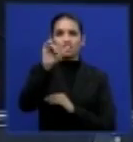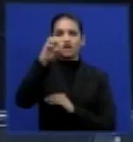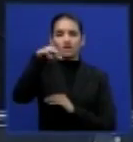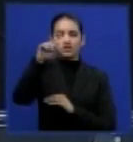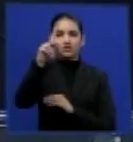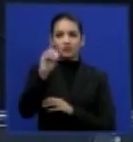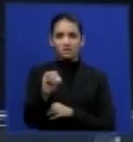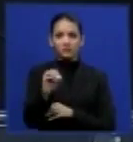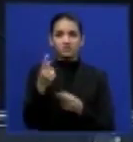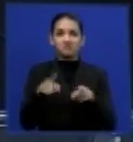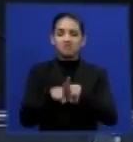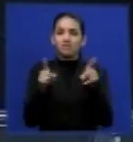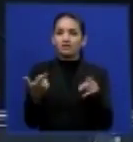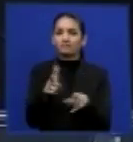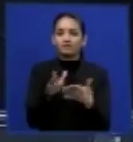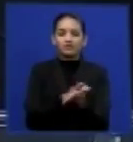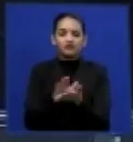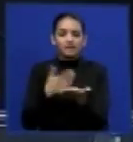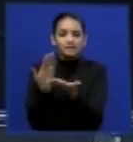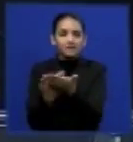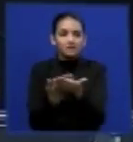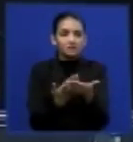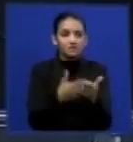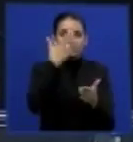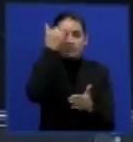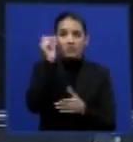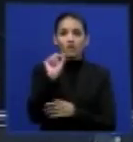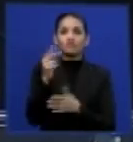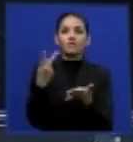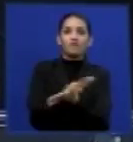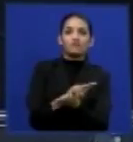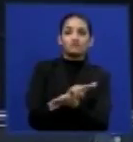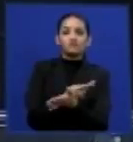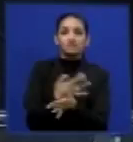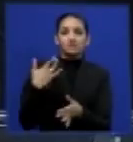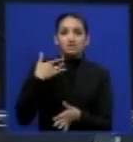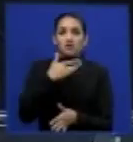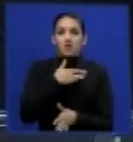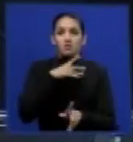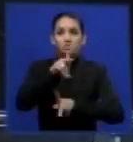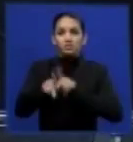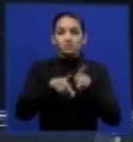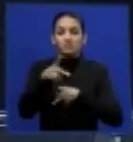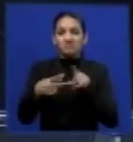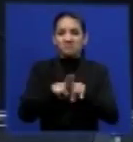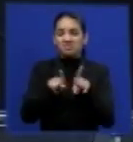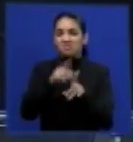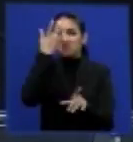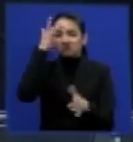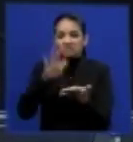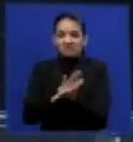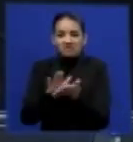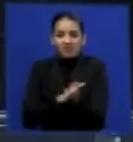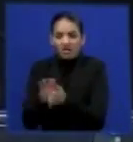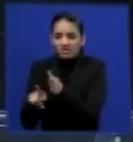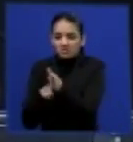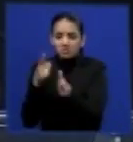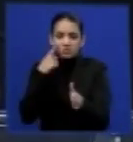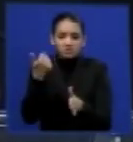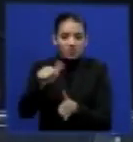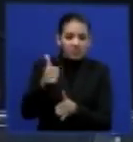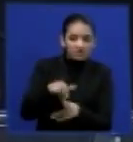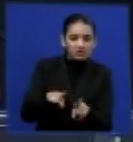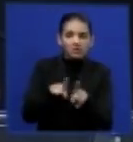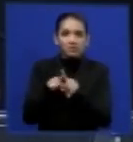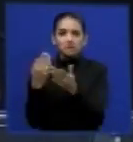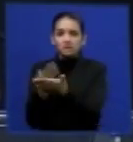ambiental o que tá acontecendo com essa população em termos de saúde o que que tá acontecendo eh no meio ambiente em termos de